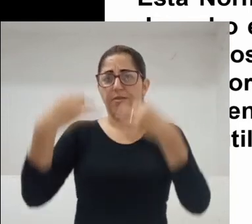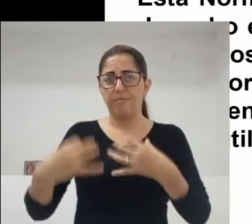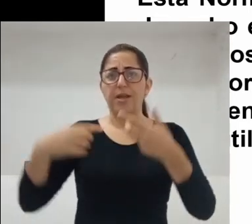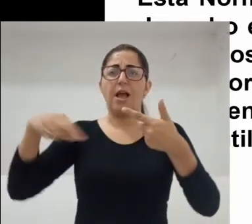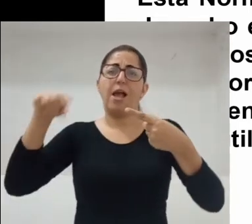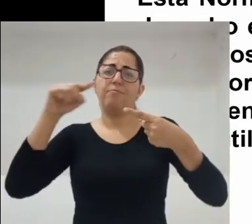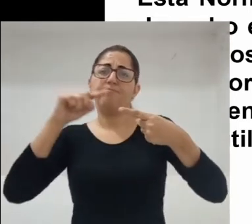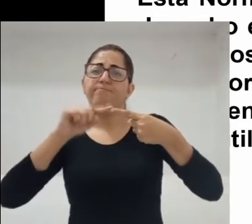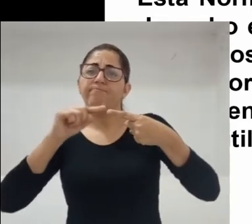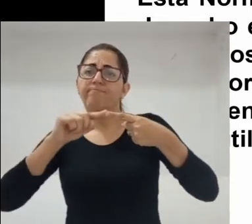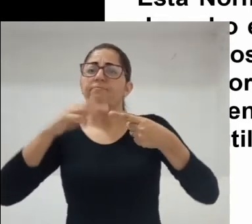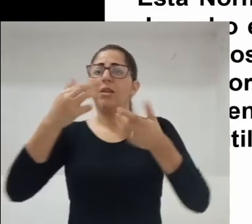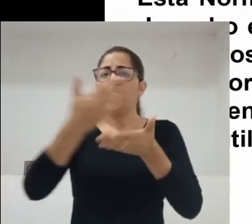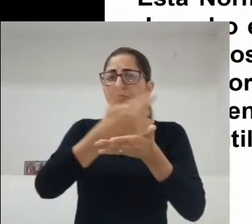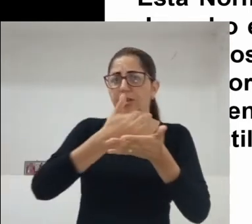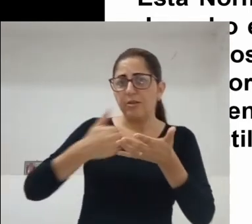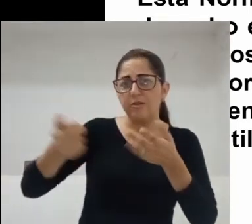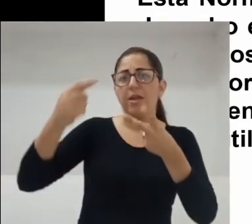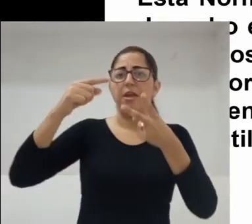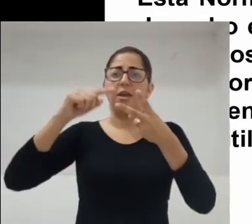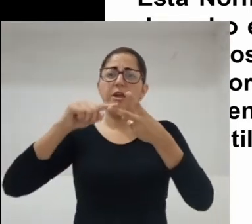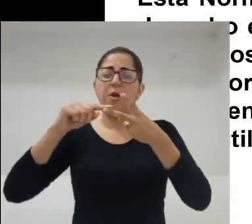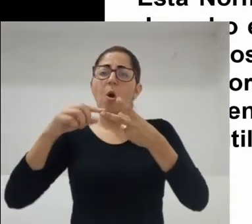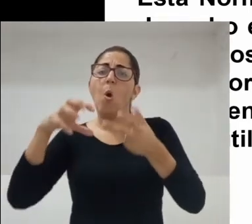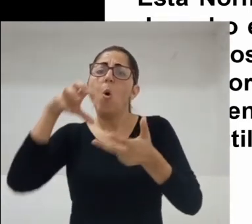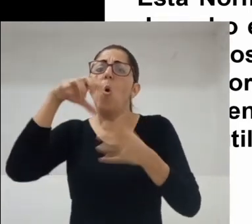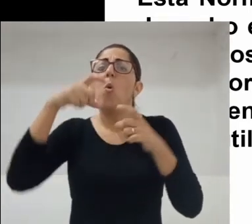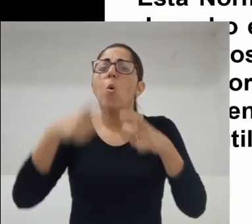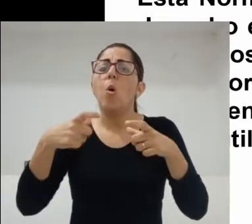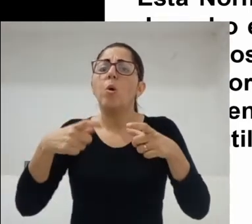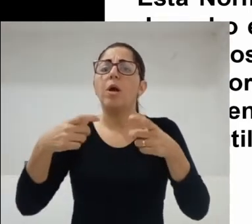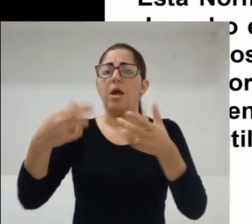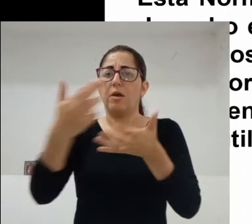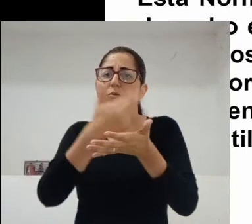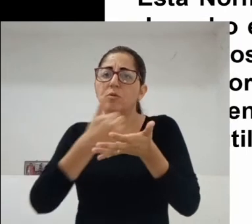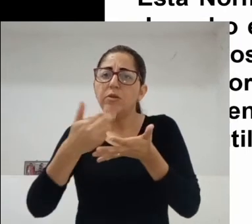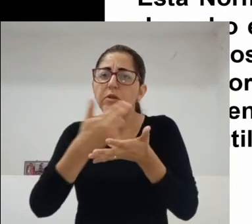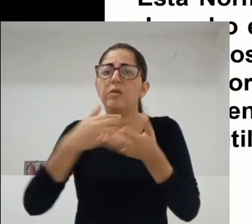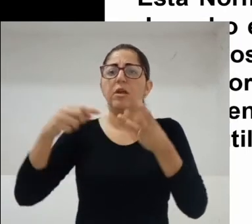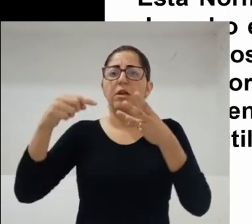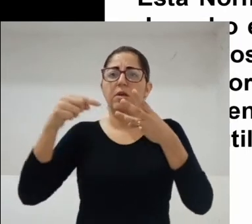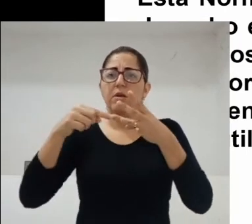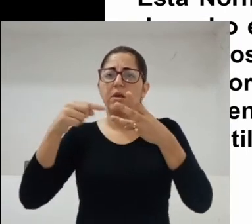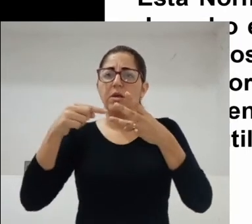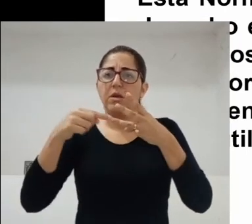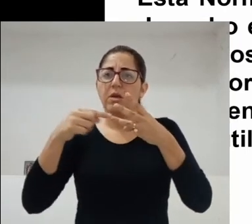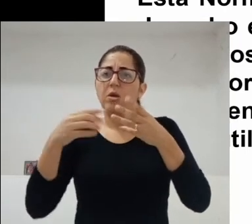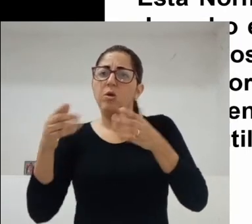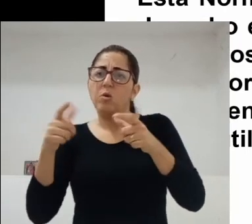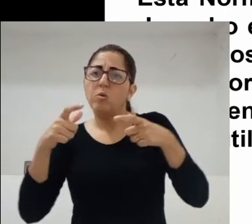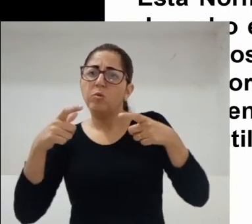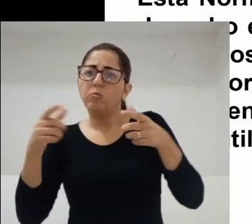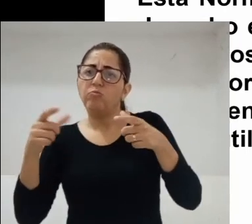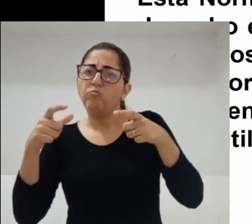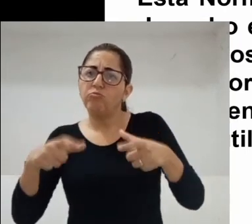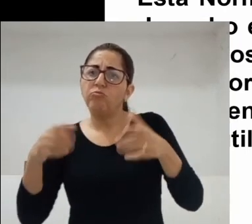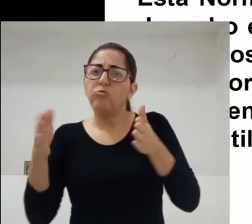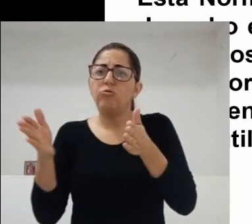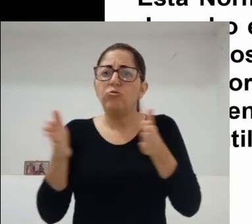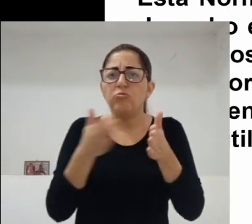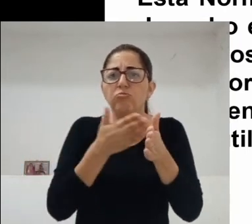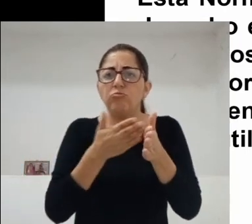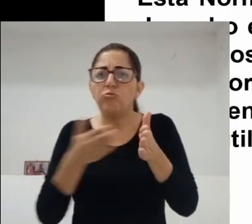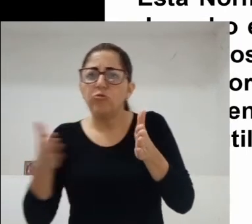sobre o formato das folhas de desenho, a localização do desenho dentro do espaço da folha que nós temos, quais